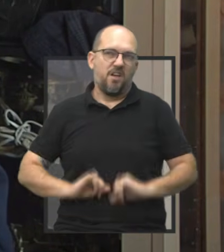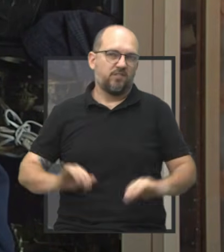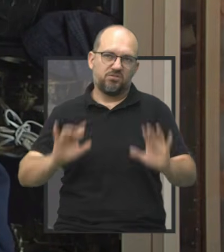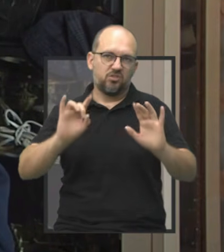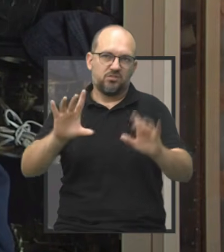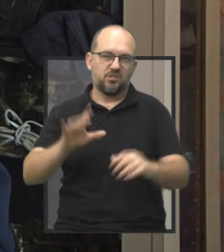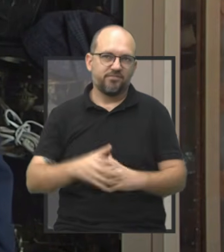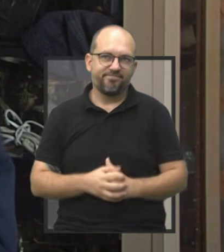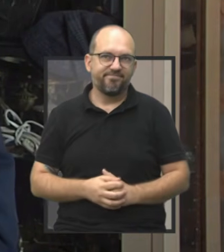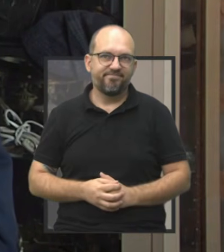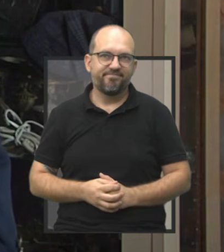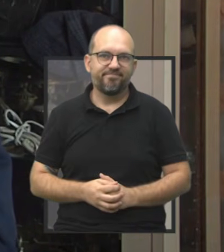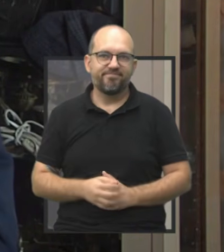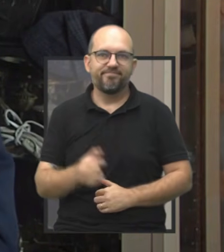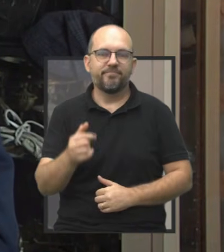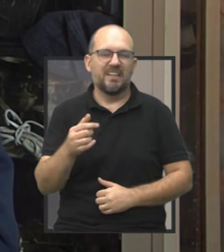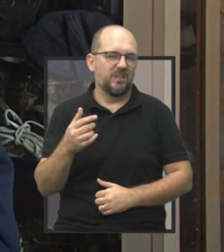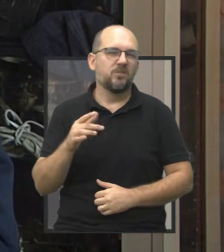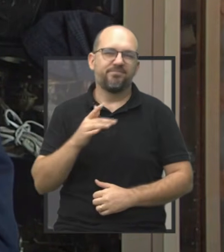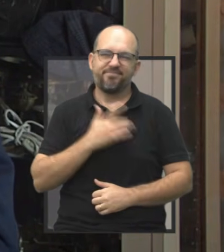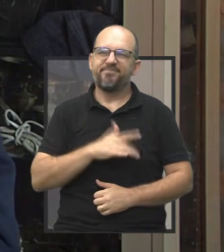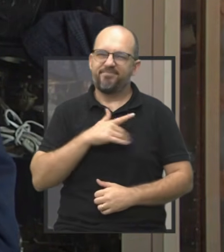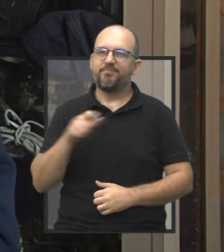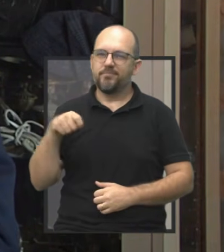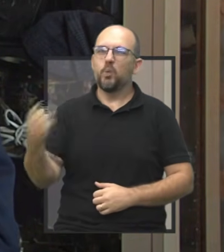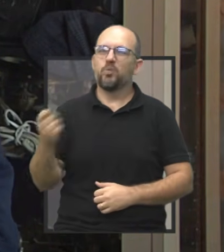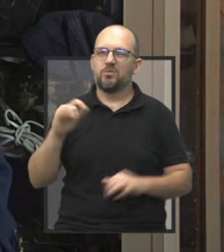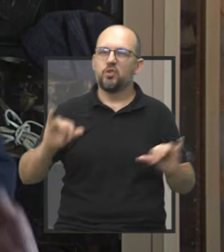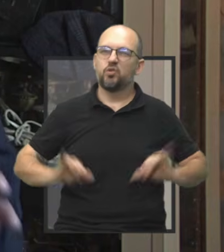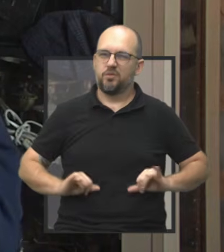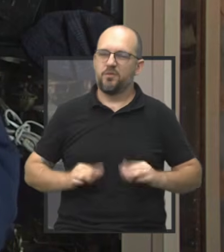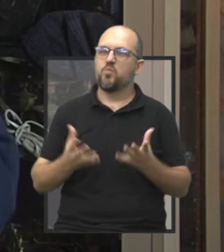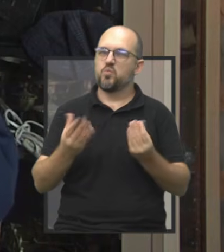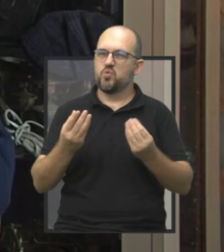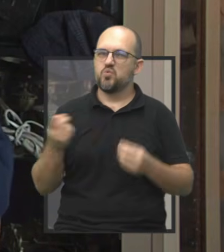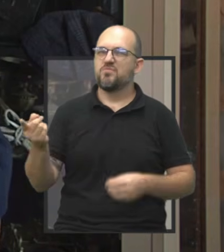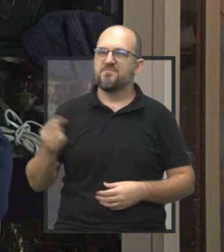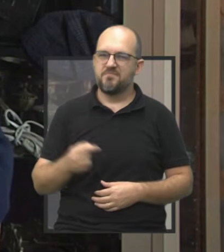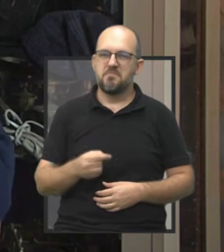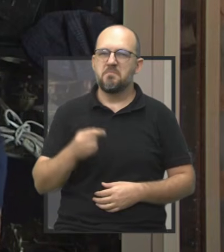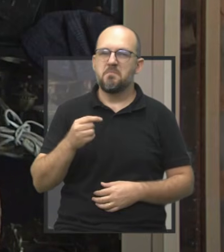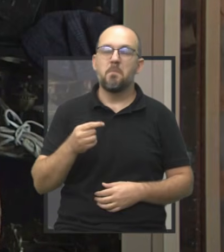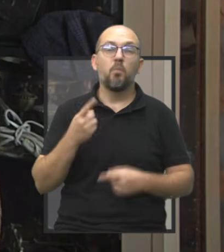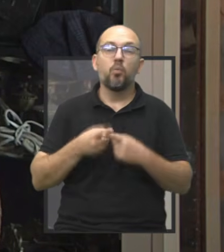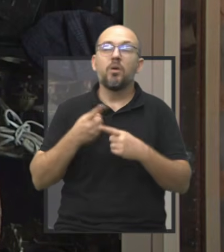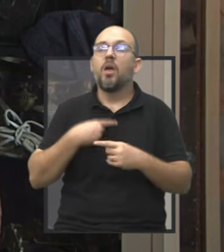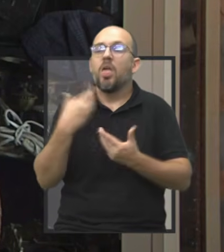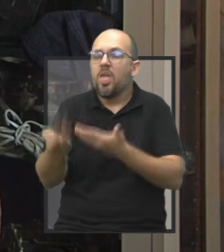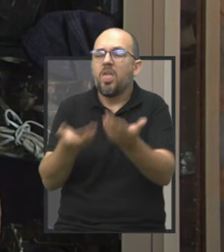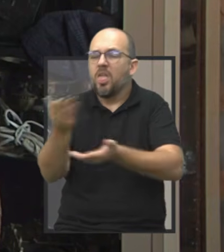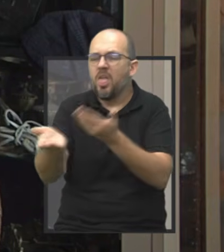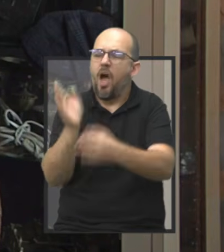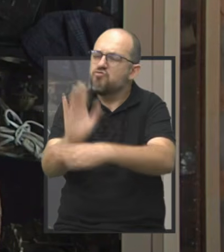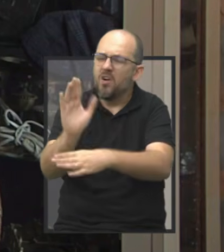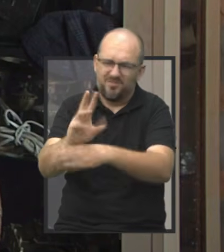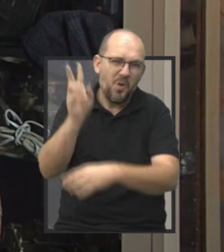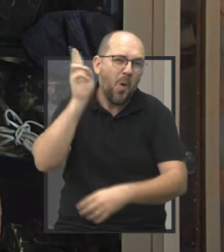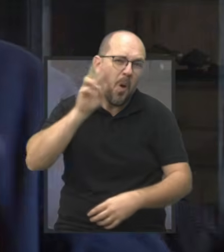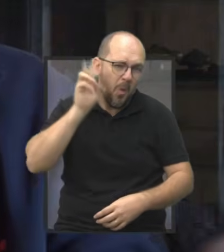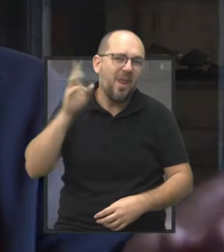nada, essa senhora sofreu, e sofreu muito, porque era tudo para os outros, eu